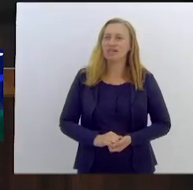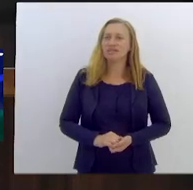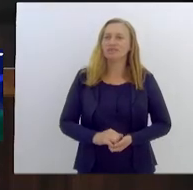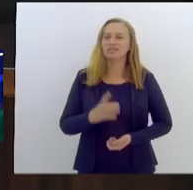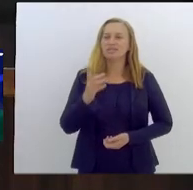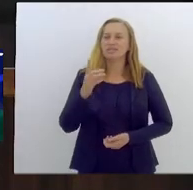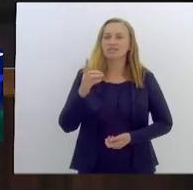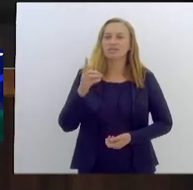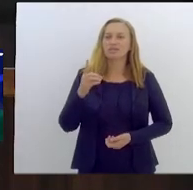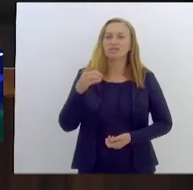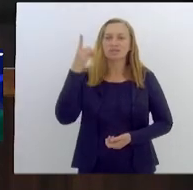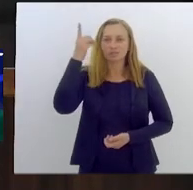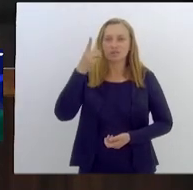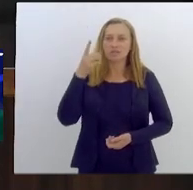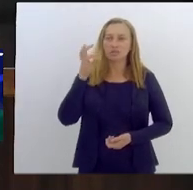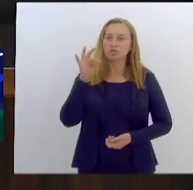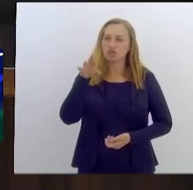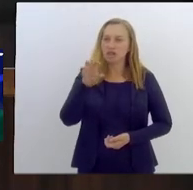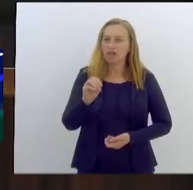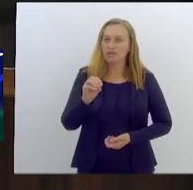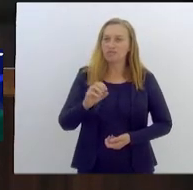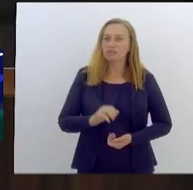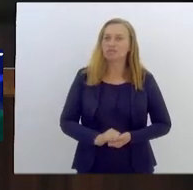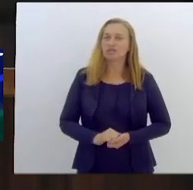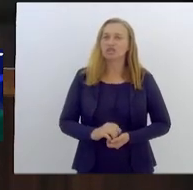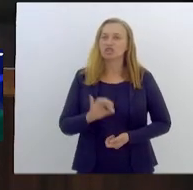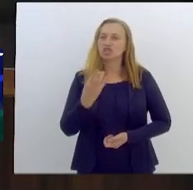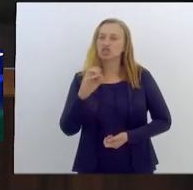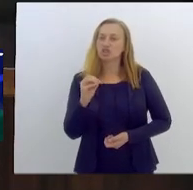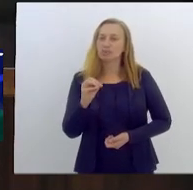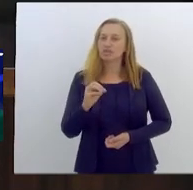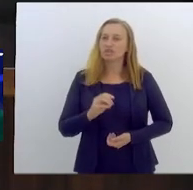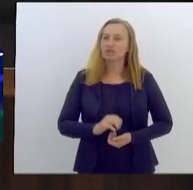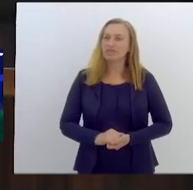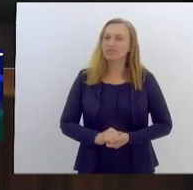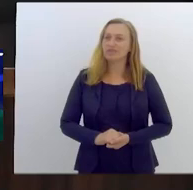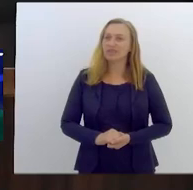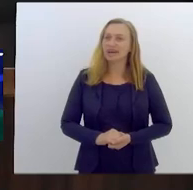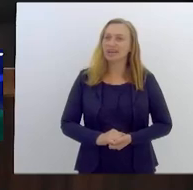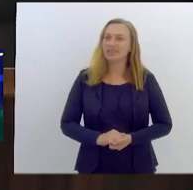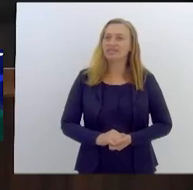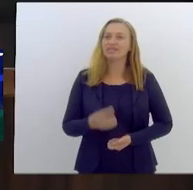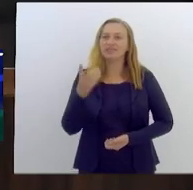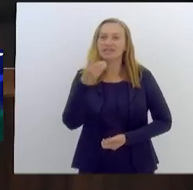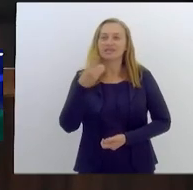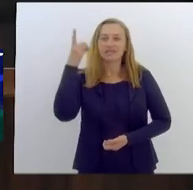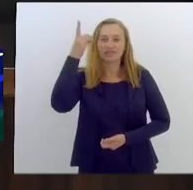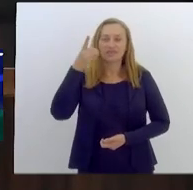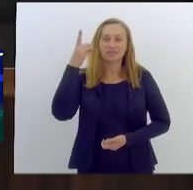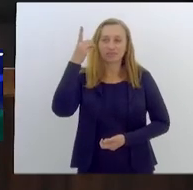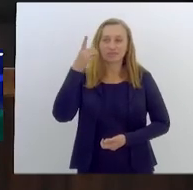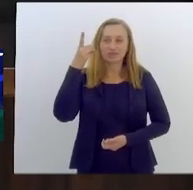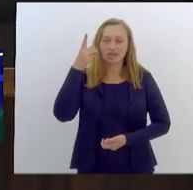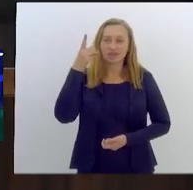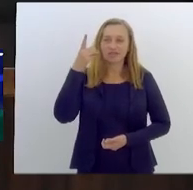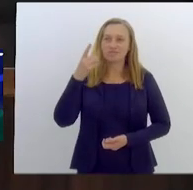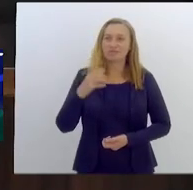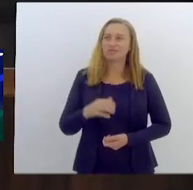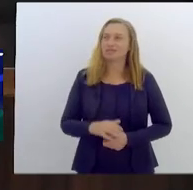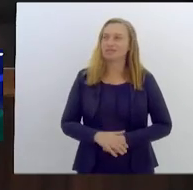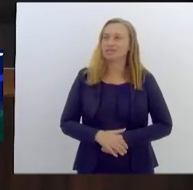Schmidt, deputado Chico Machado, o menor deputado da casa em altura.